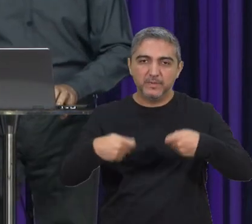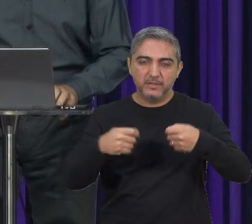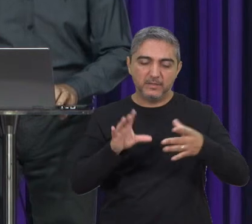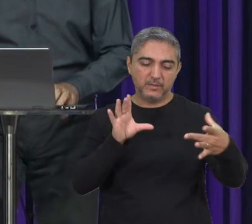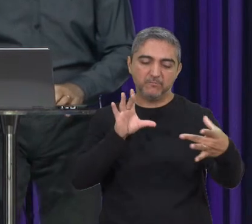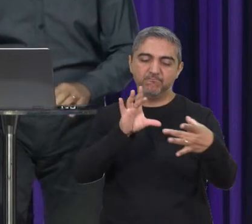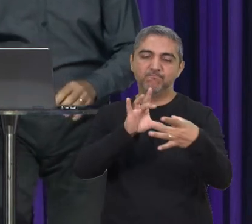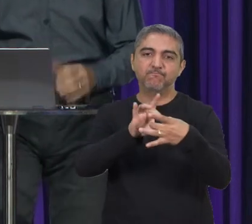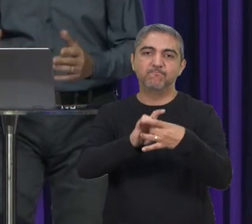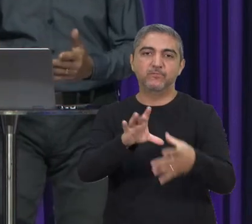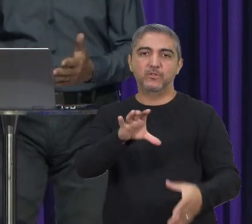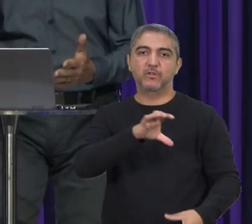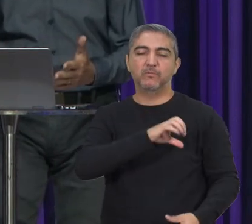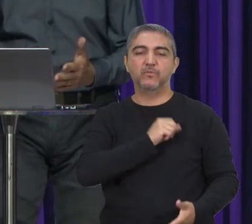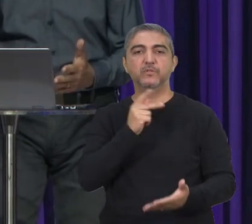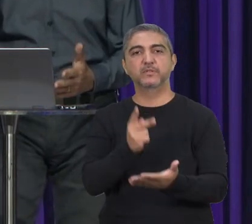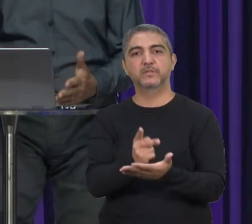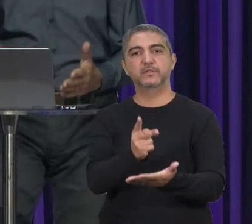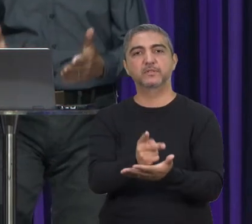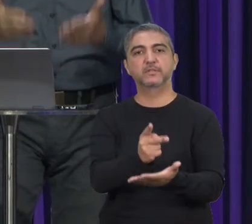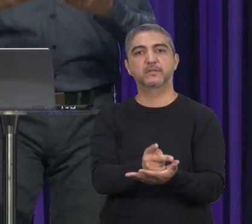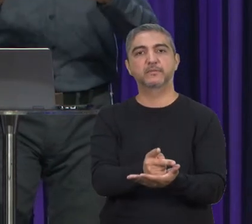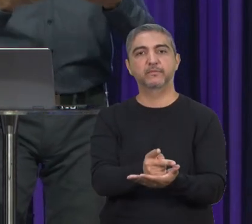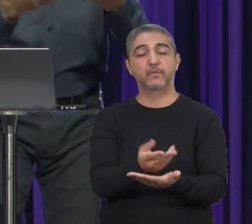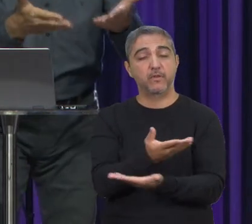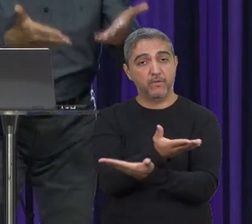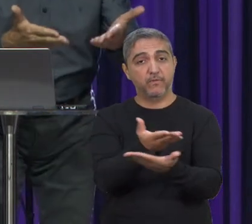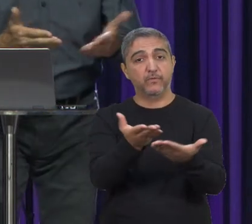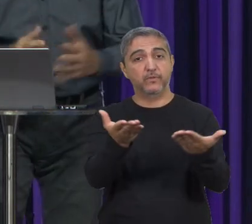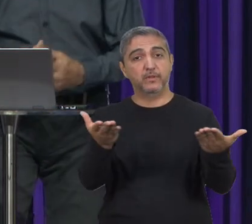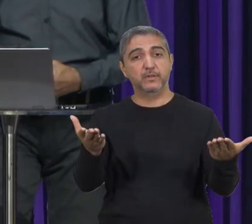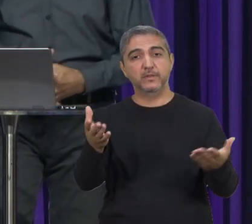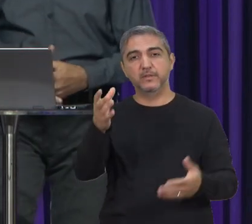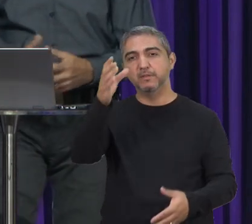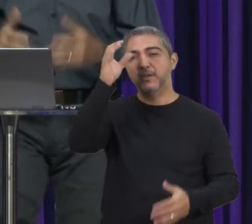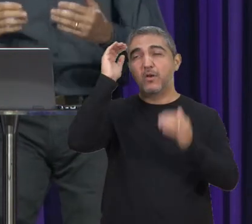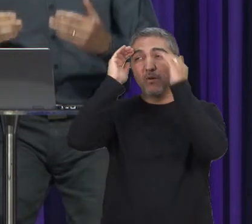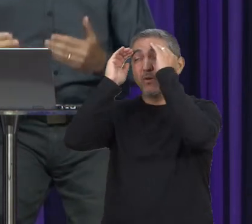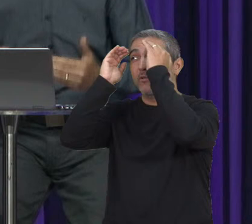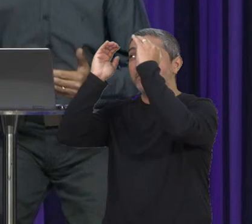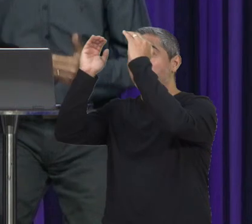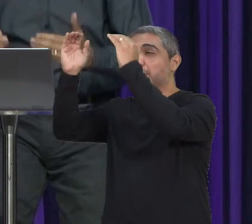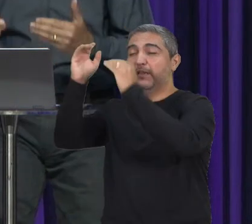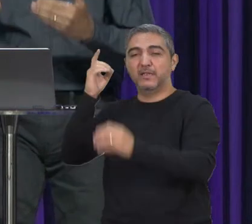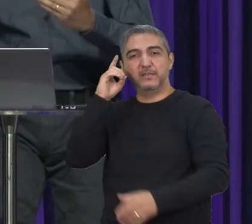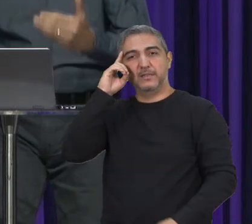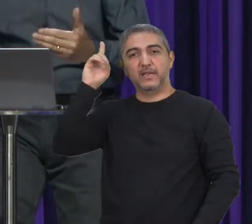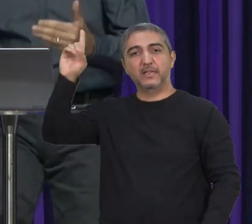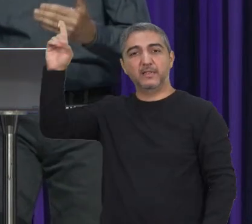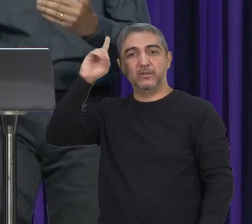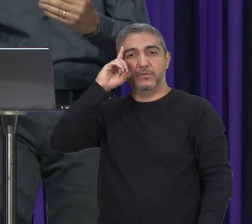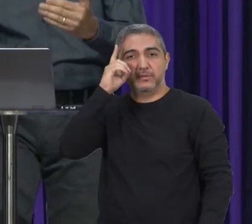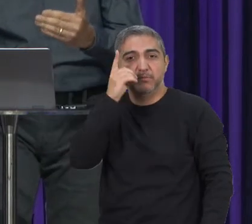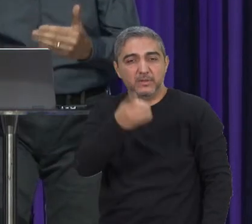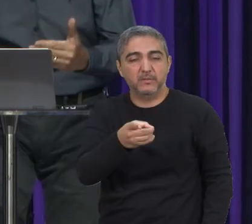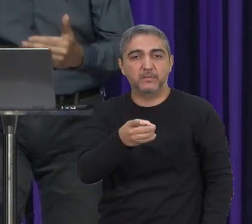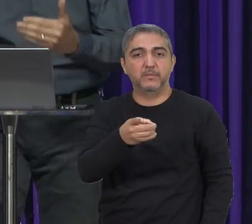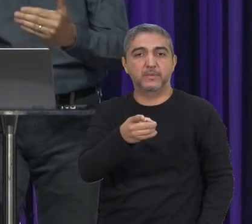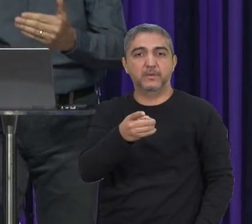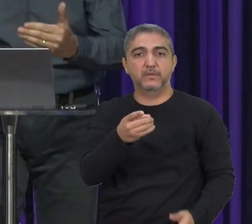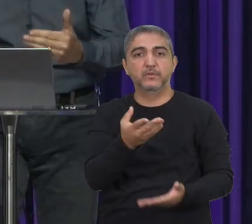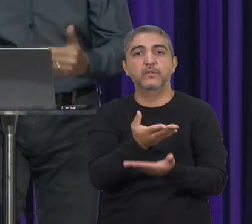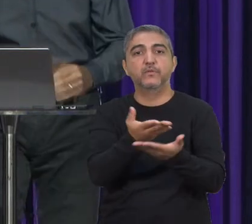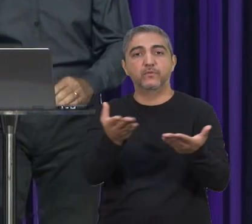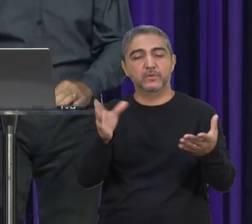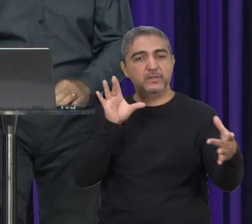Quando vocês obedecem a meus mandamentos, permanecem no meu amor, assim como eu obedeço aos